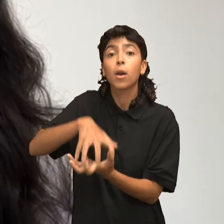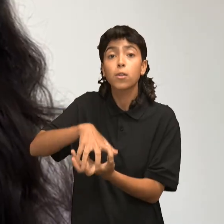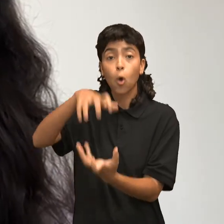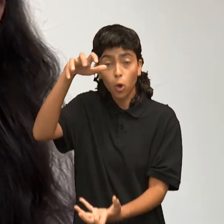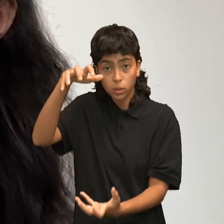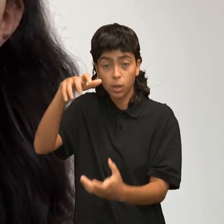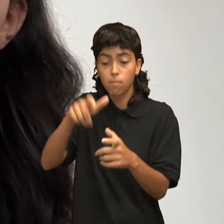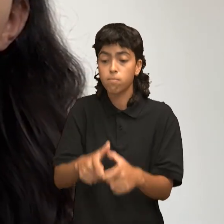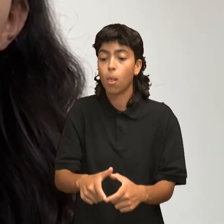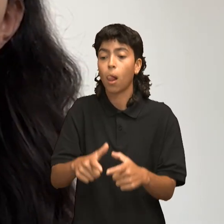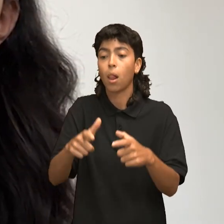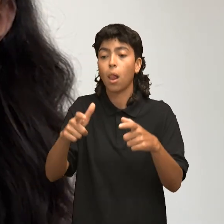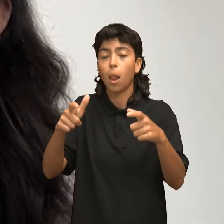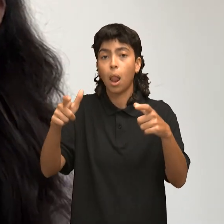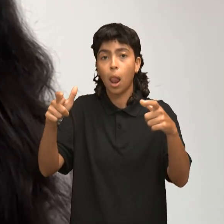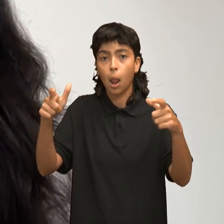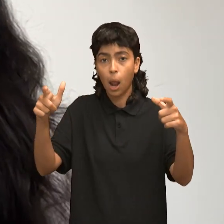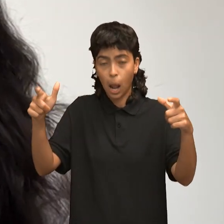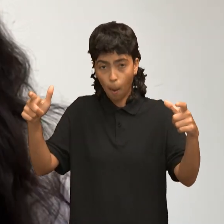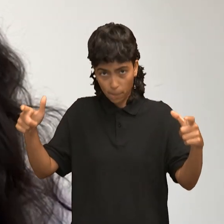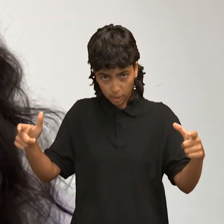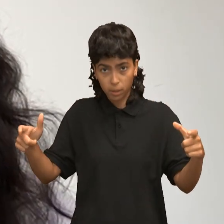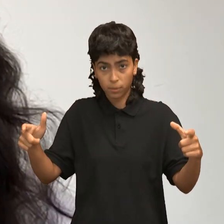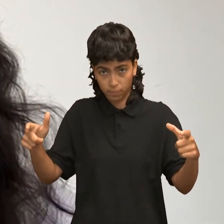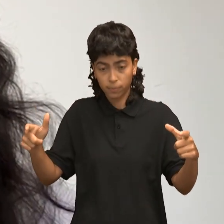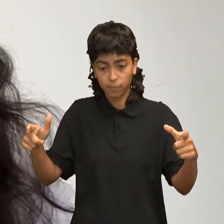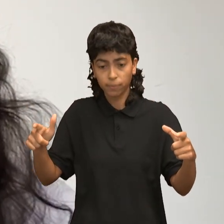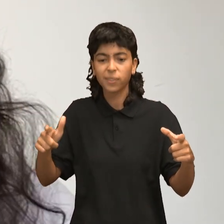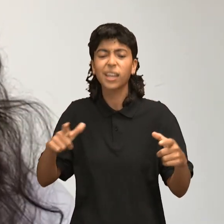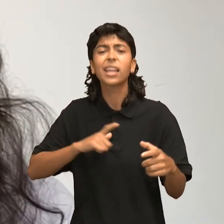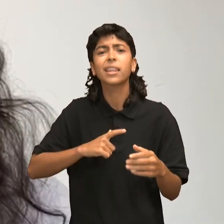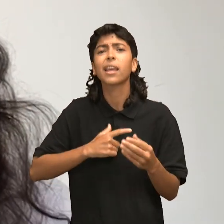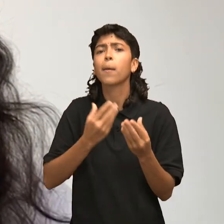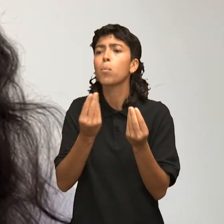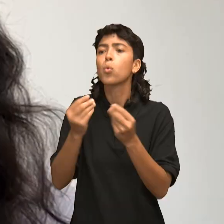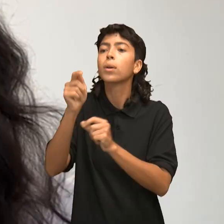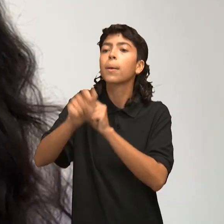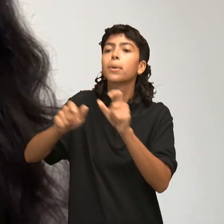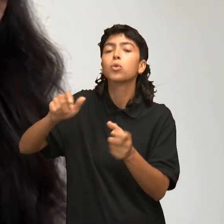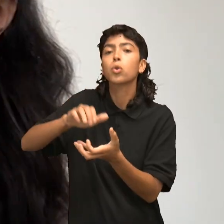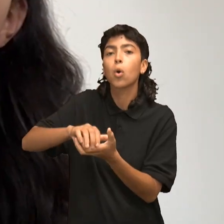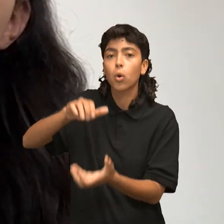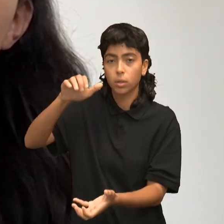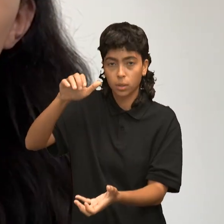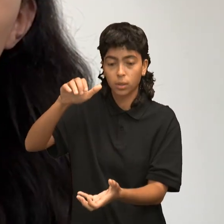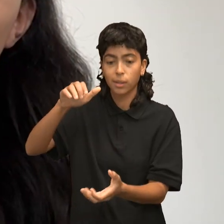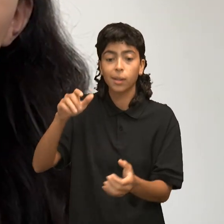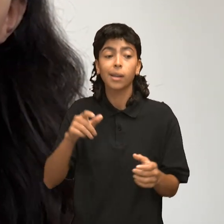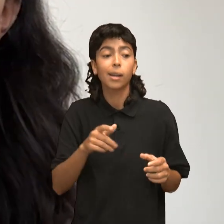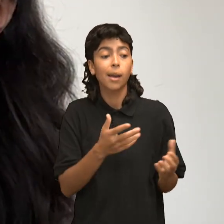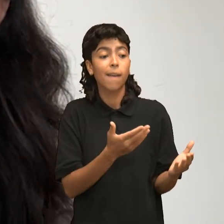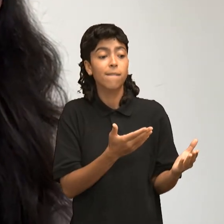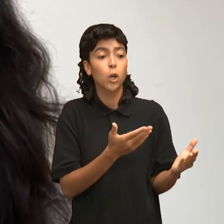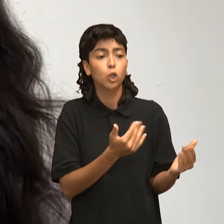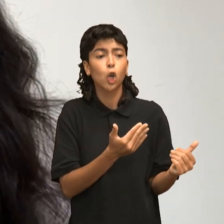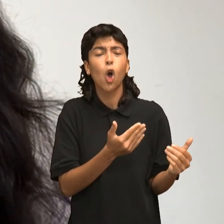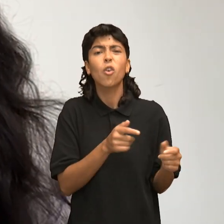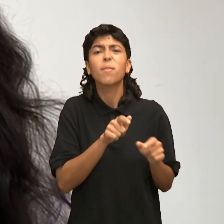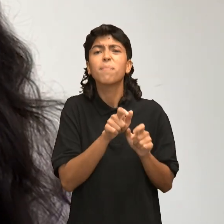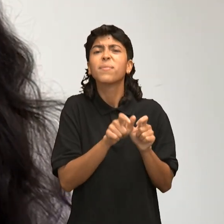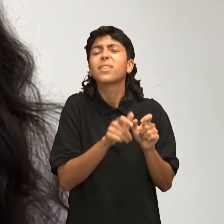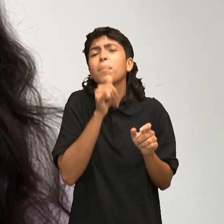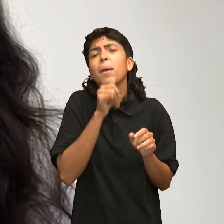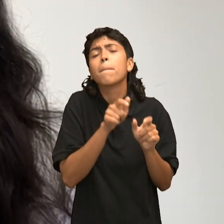da expectativa de vida, fazendo com que haja uma grande prevalência de idosos e uma diminuição da natalidade,